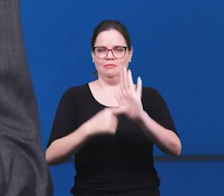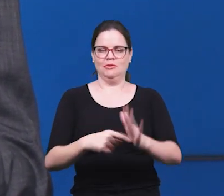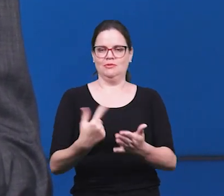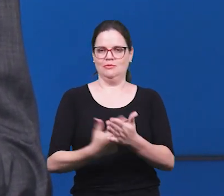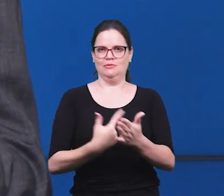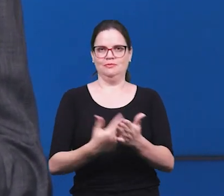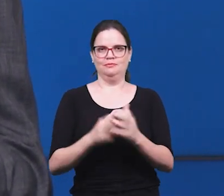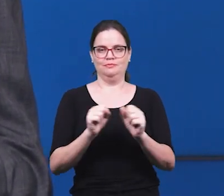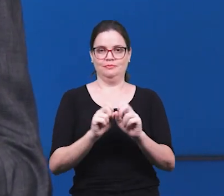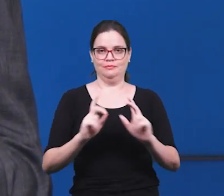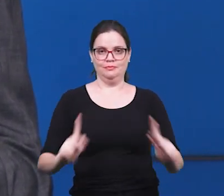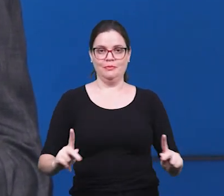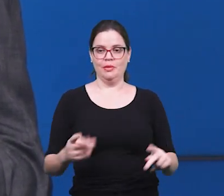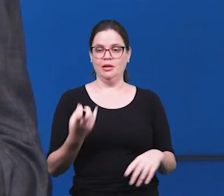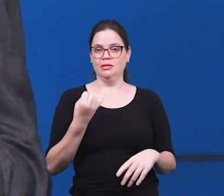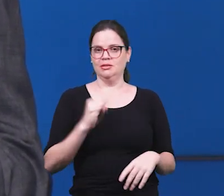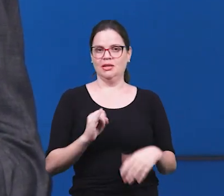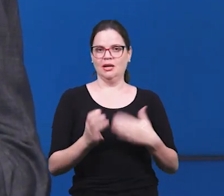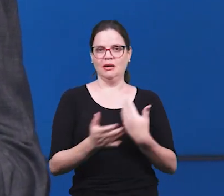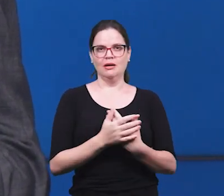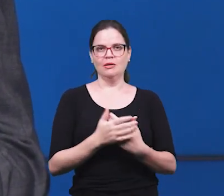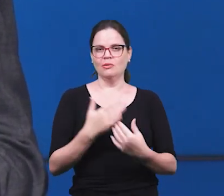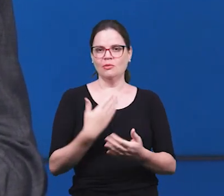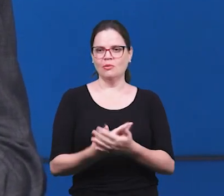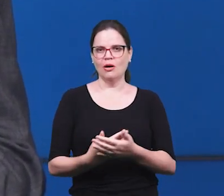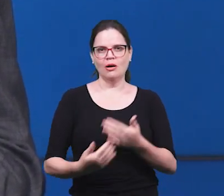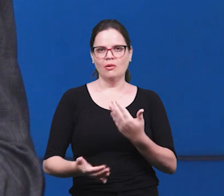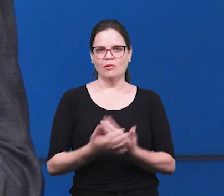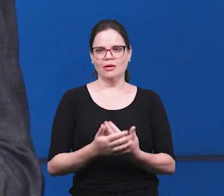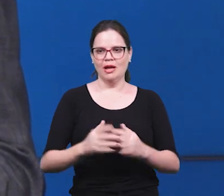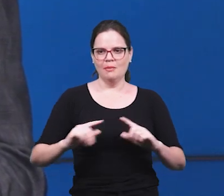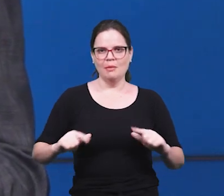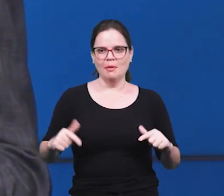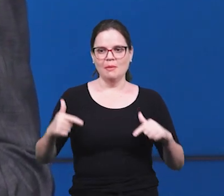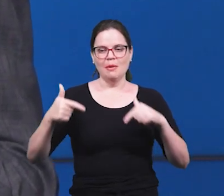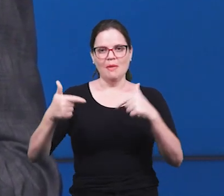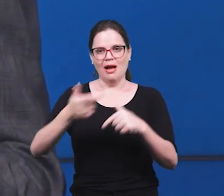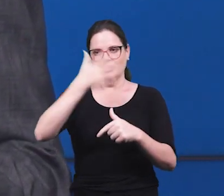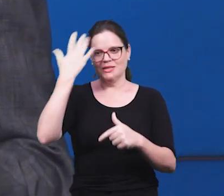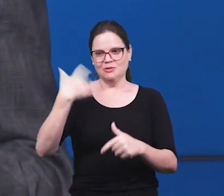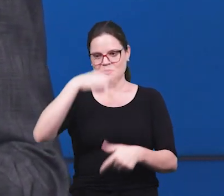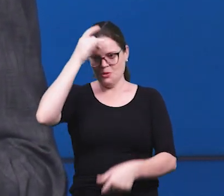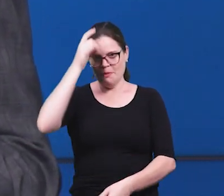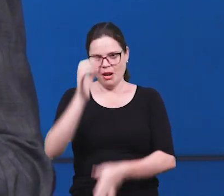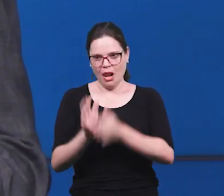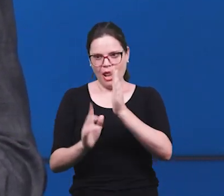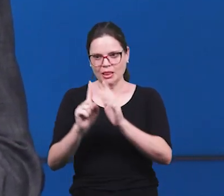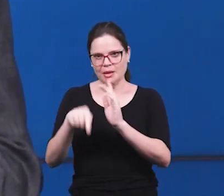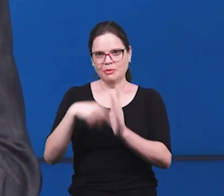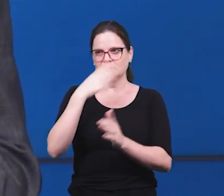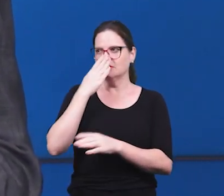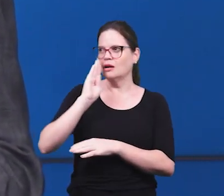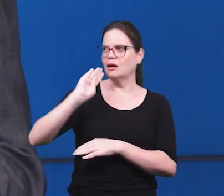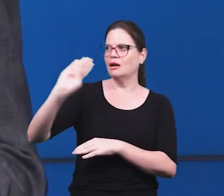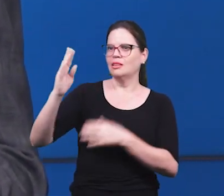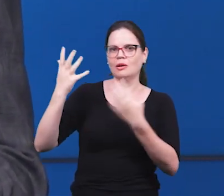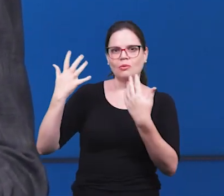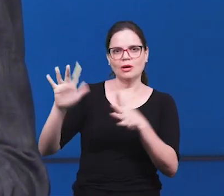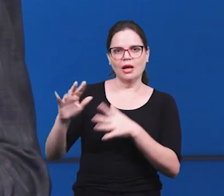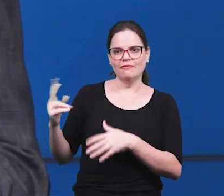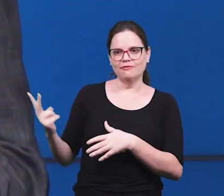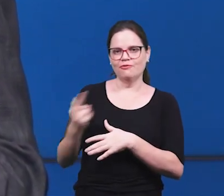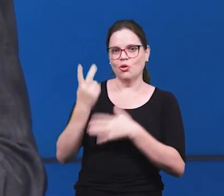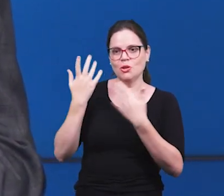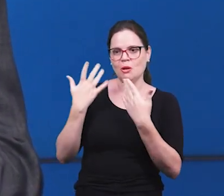Senhor Jesus. E qualquer movimento de avivamento espiritual que perde a operação do Espírito Santo, que deixa de dar